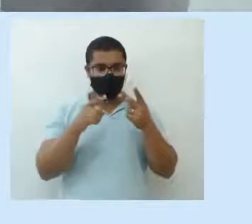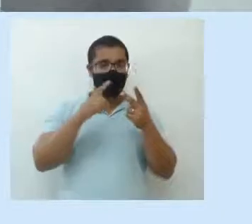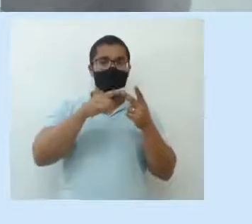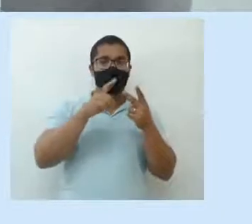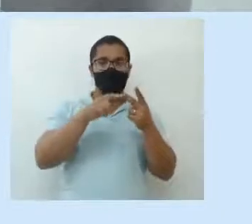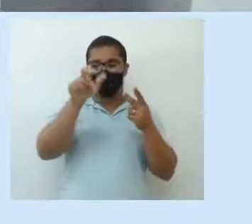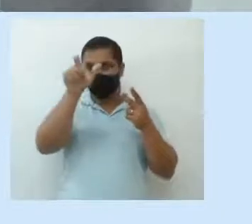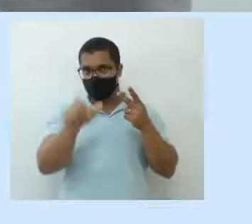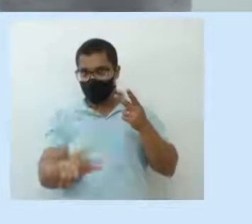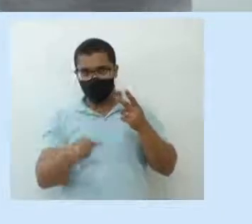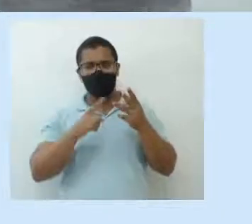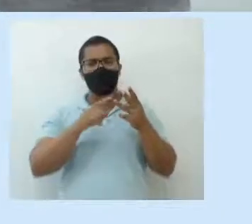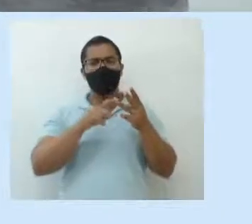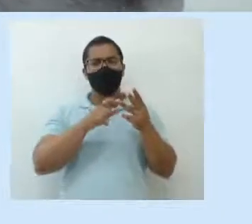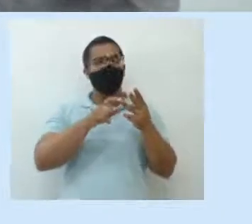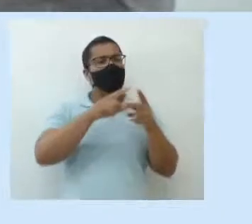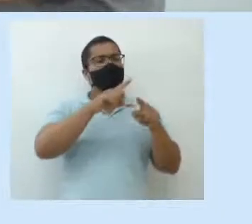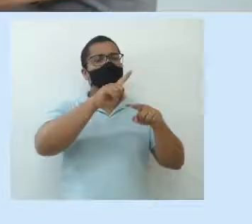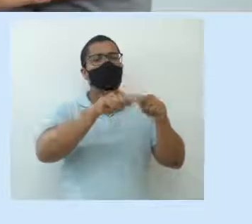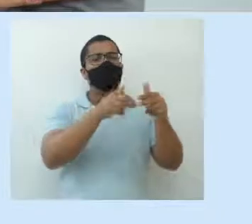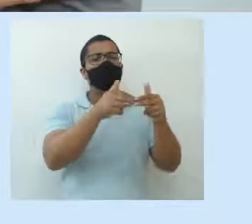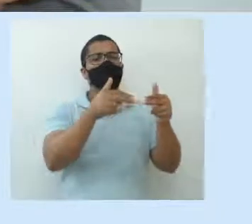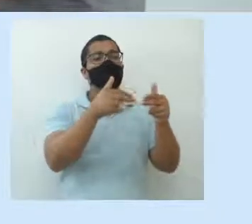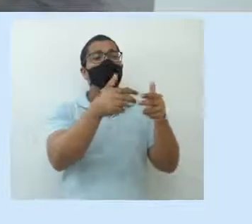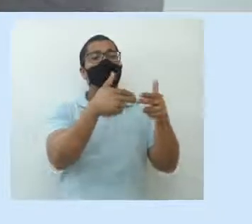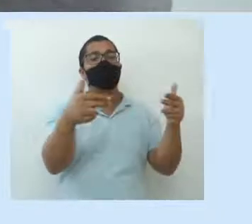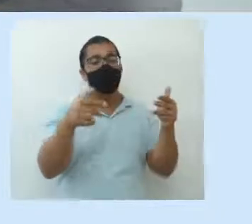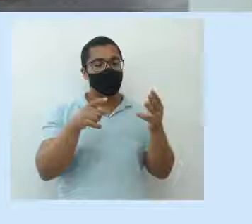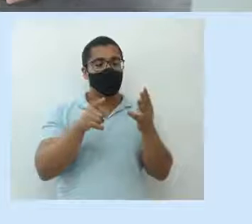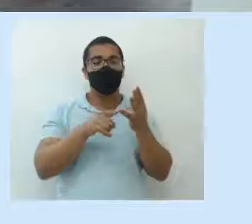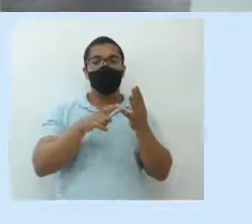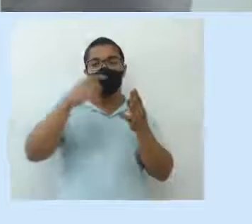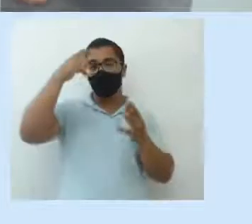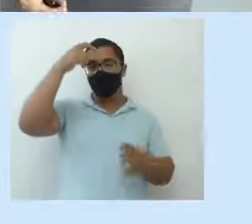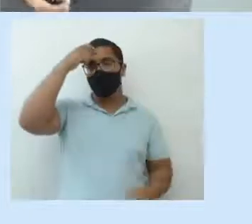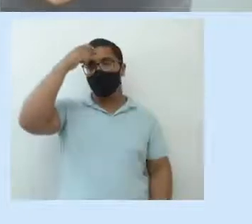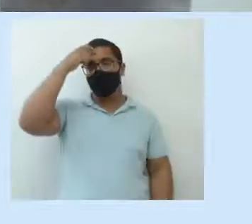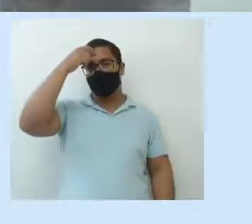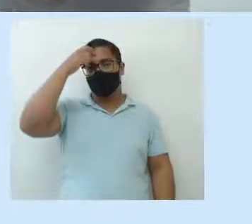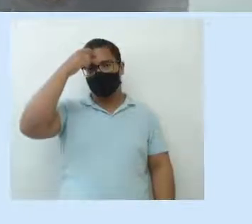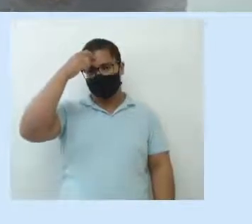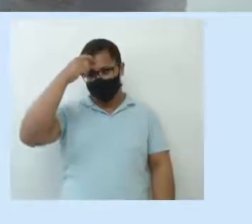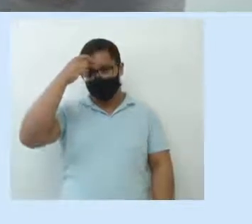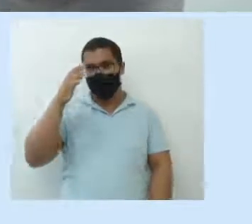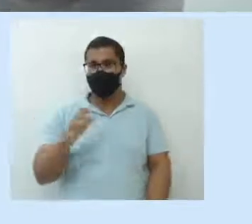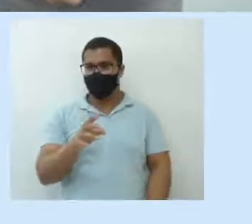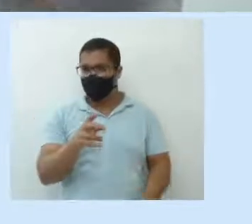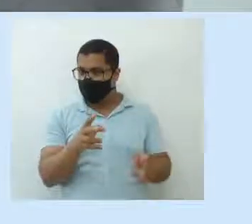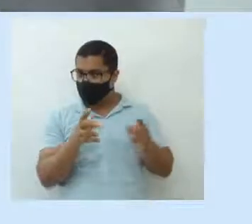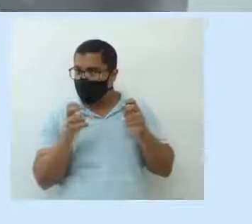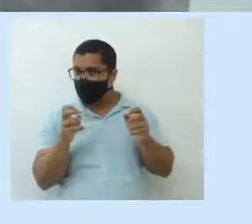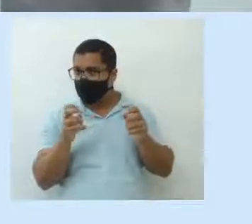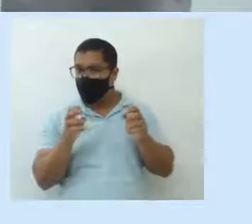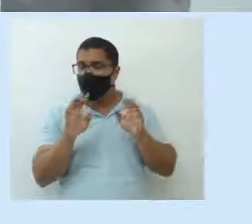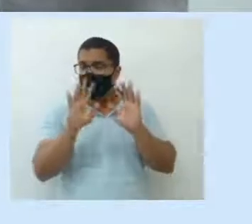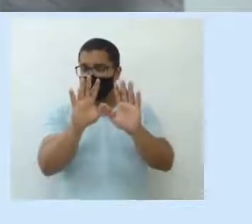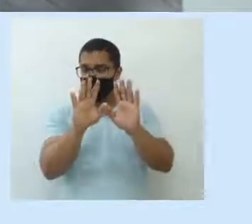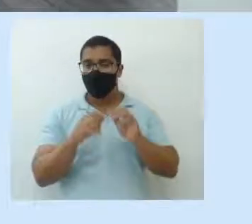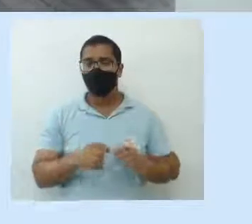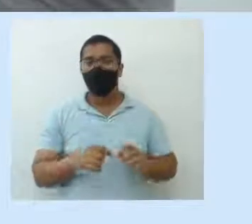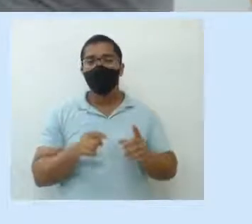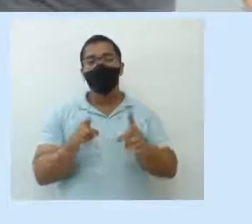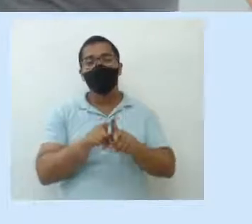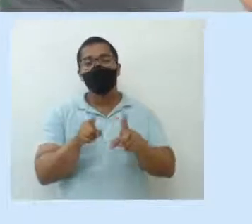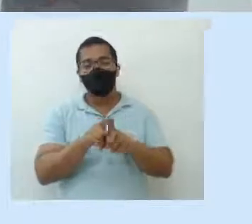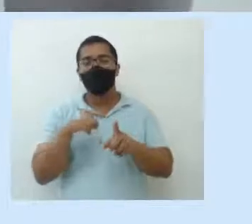e a consciência que atribui sentido ao objeto. Prestem bem atenção nisso. Ainda